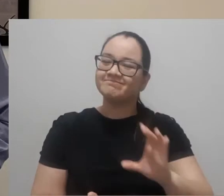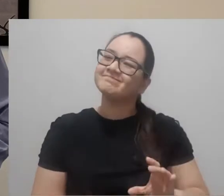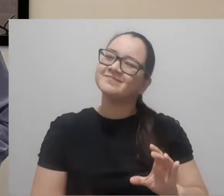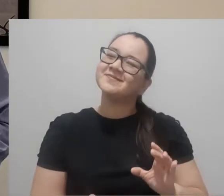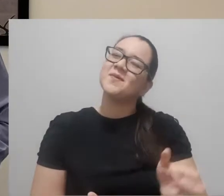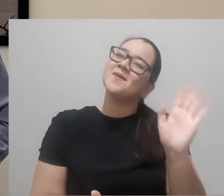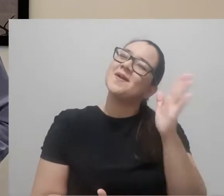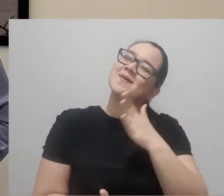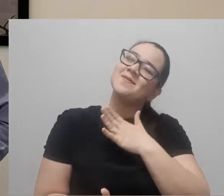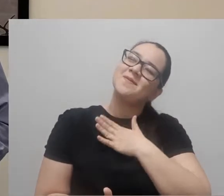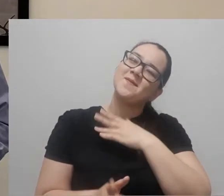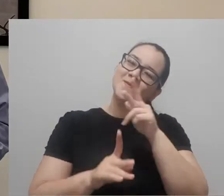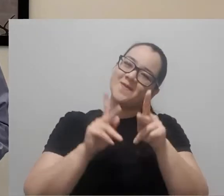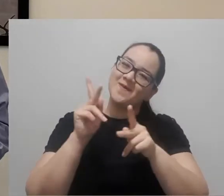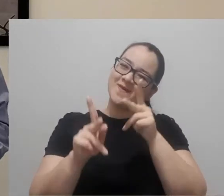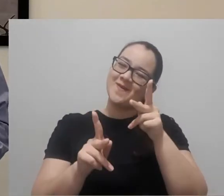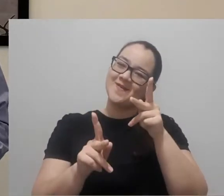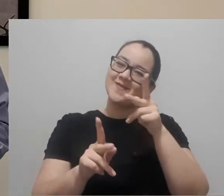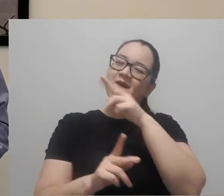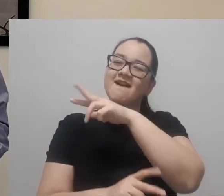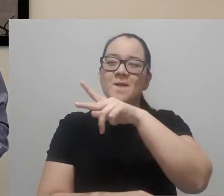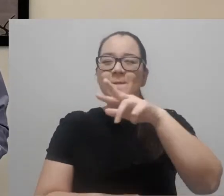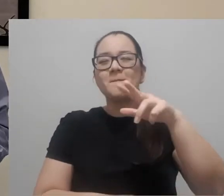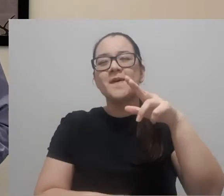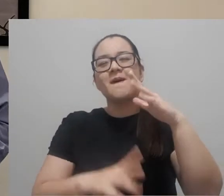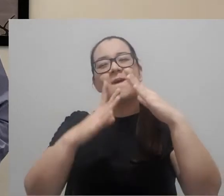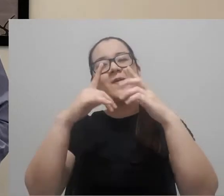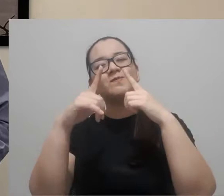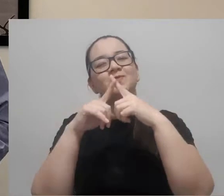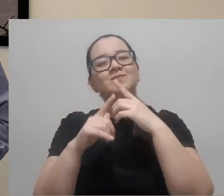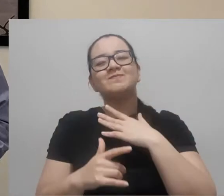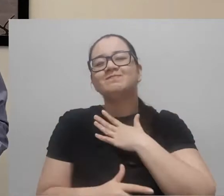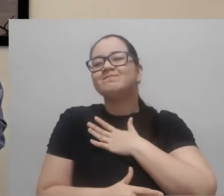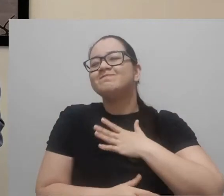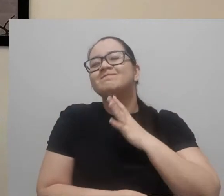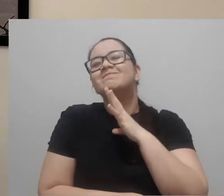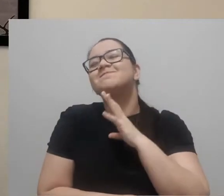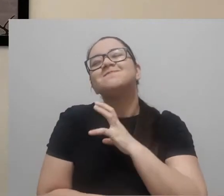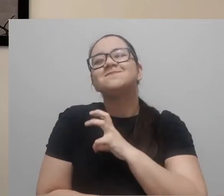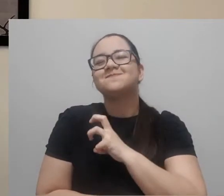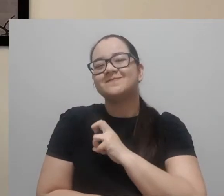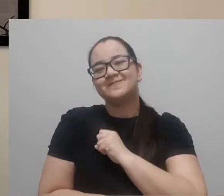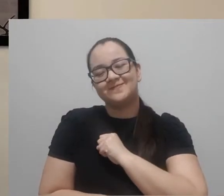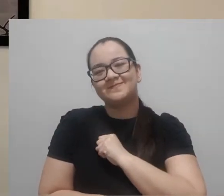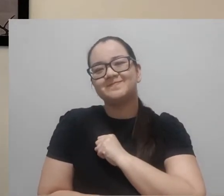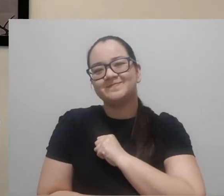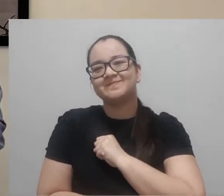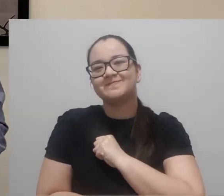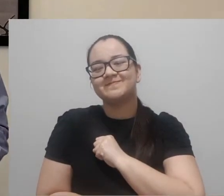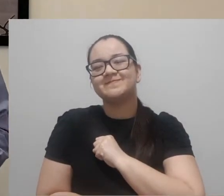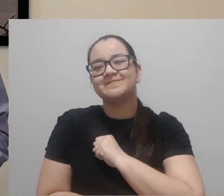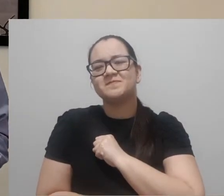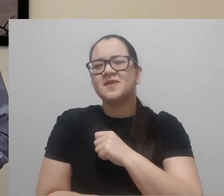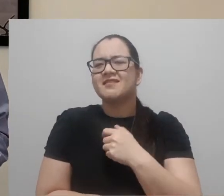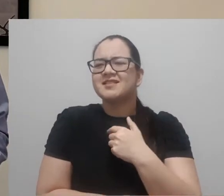meu povo, meus irmãos, minha igreja amada, minhas ovelhas queridas. Eu quero expressar